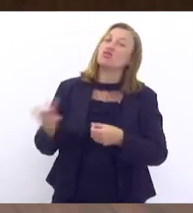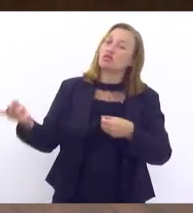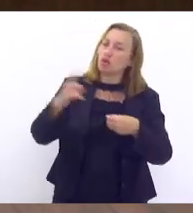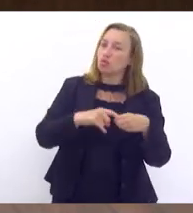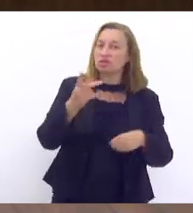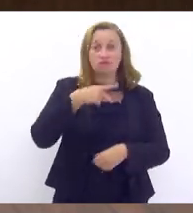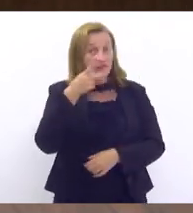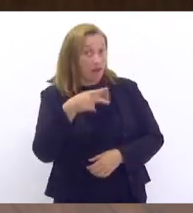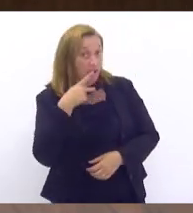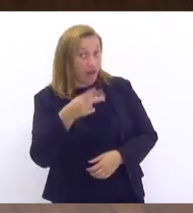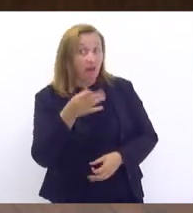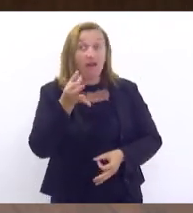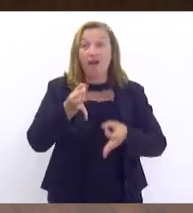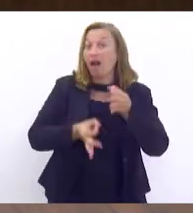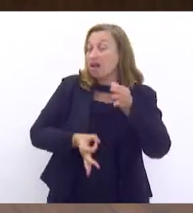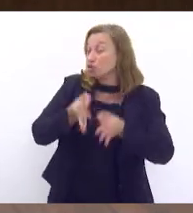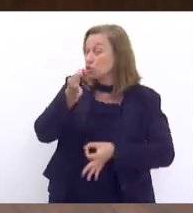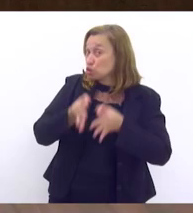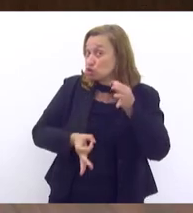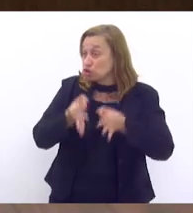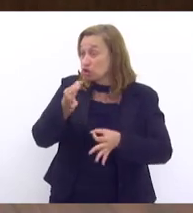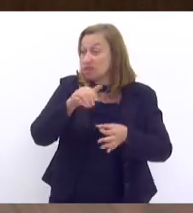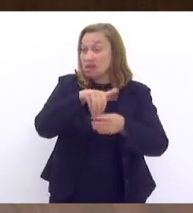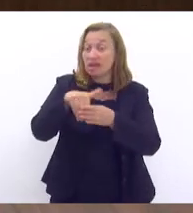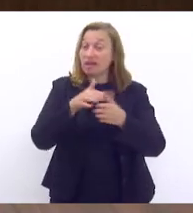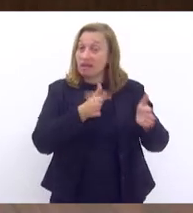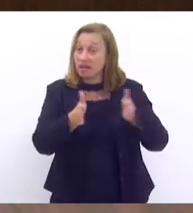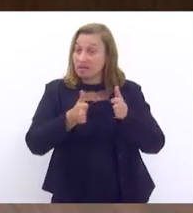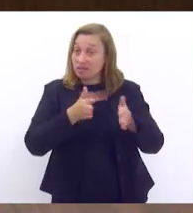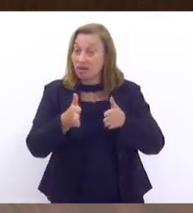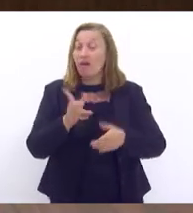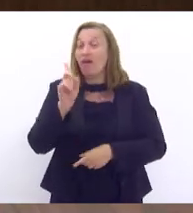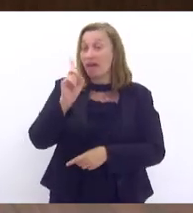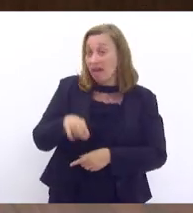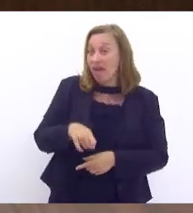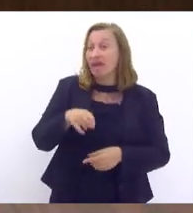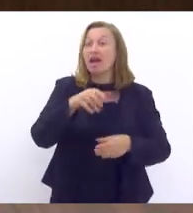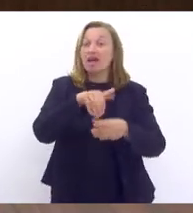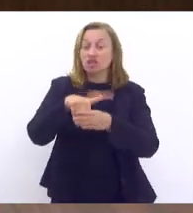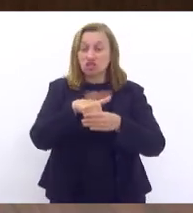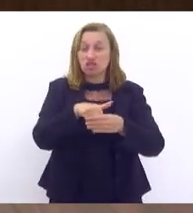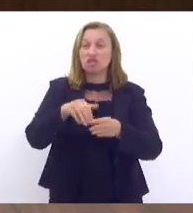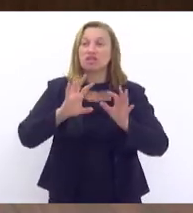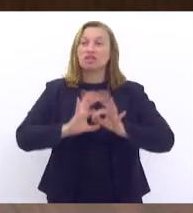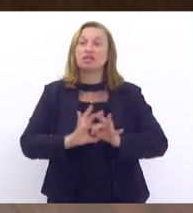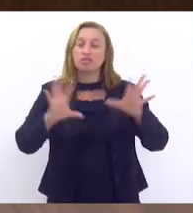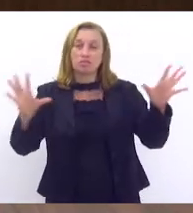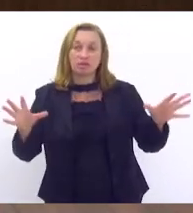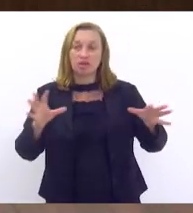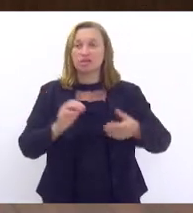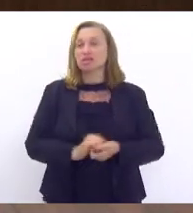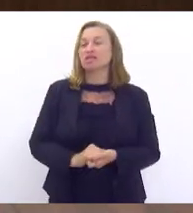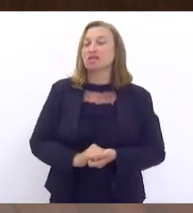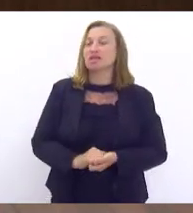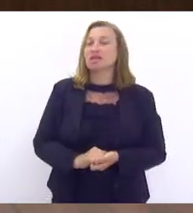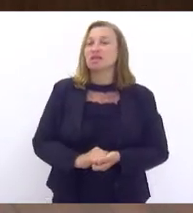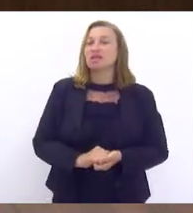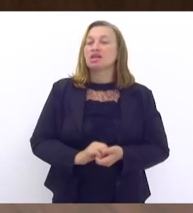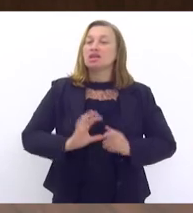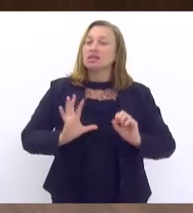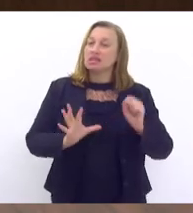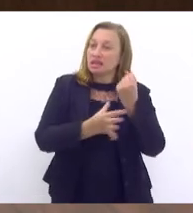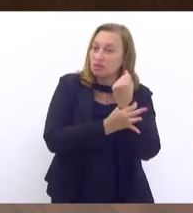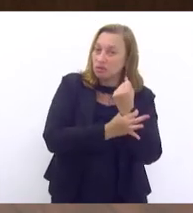dizer, a justiça eleitoral é a justiça da democracia, garante